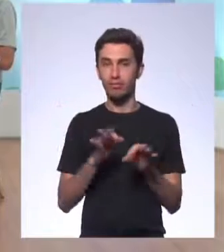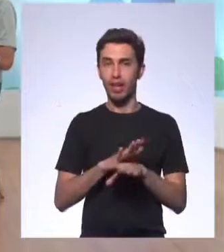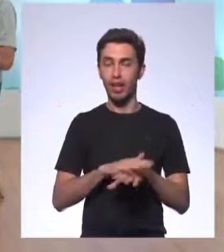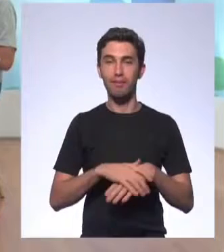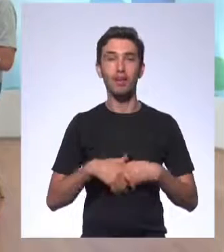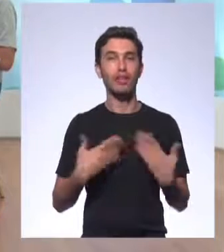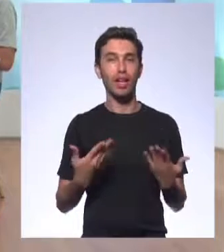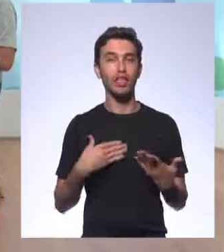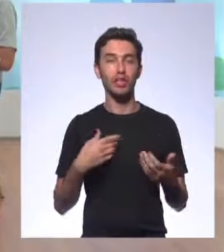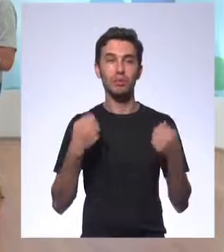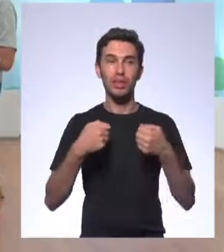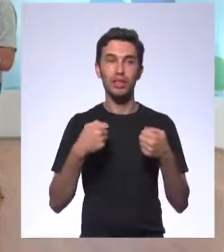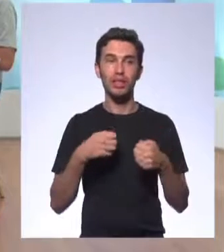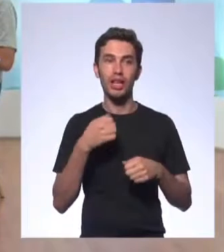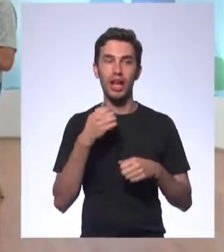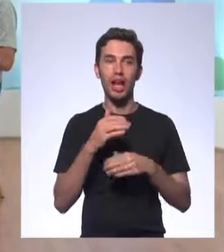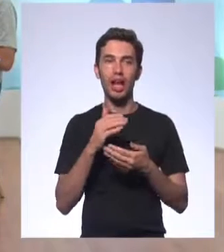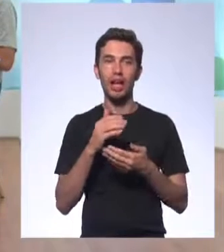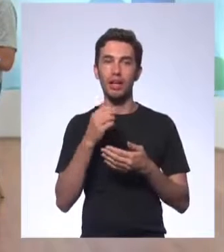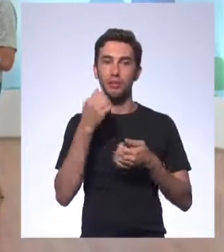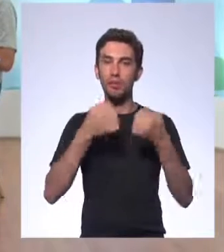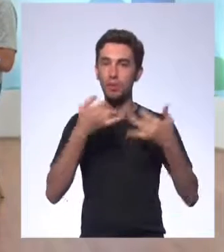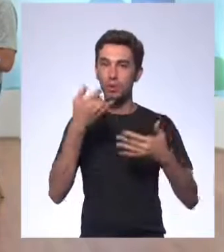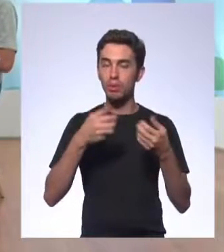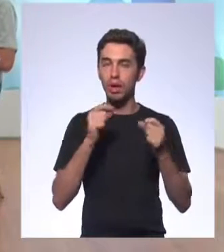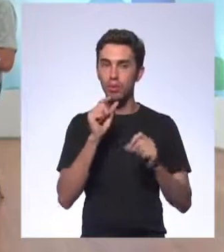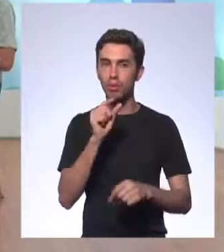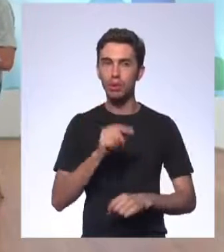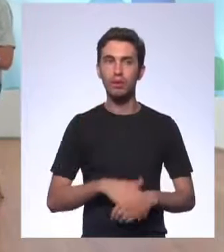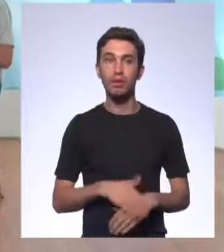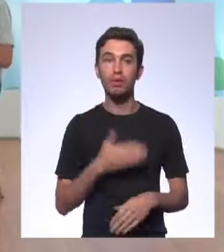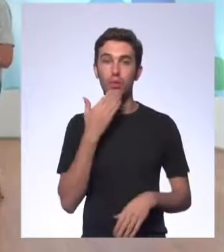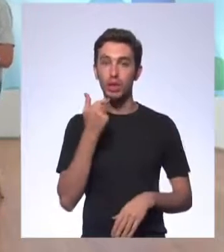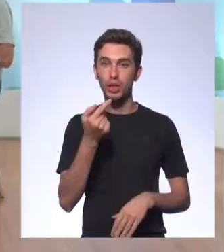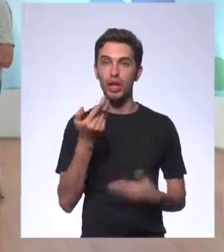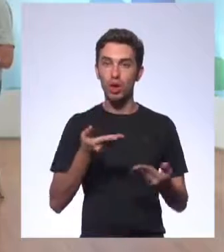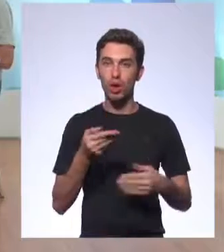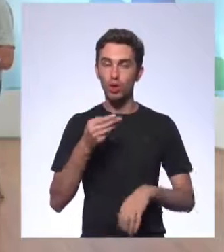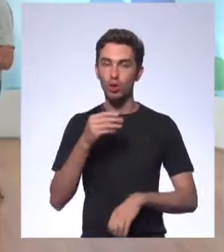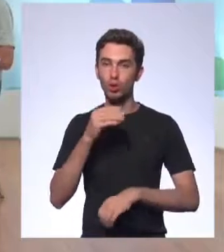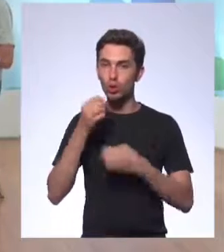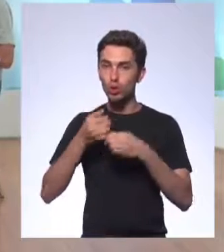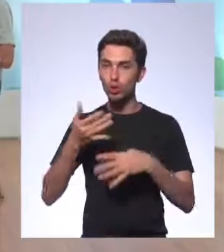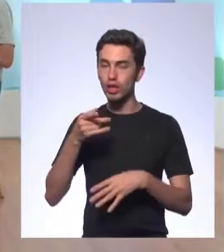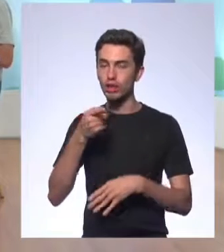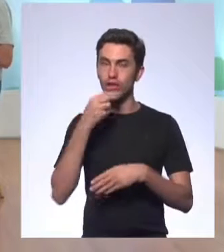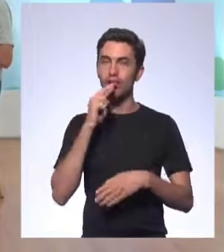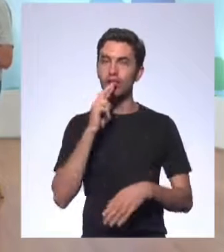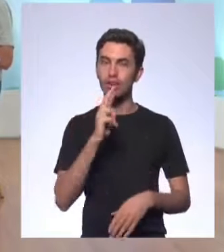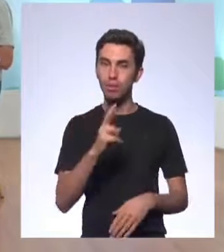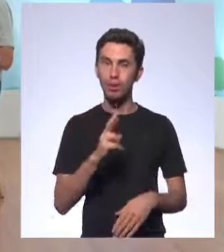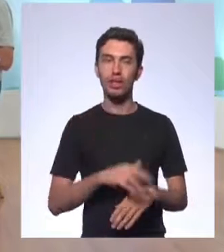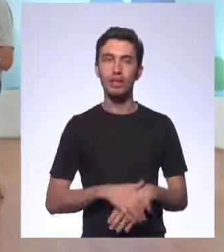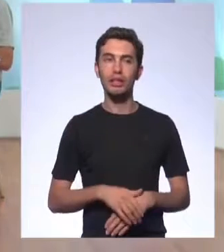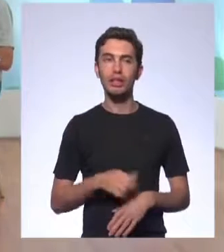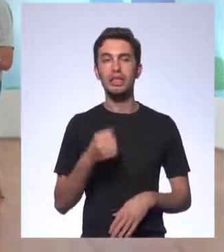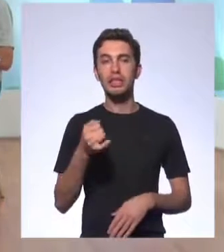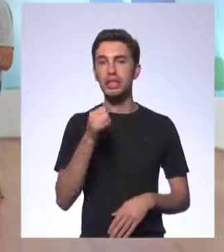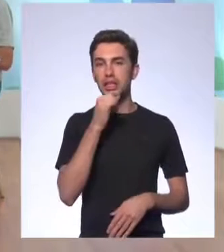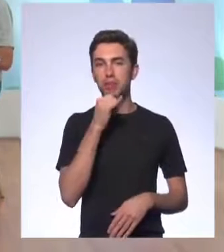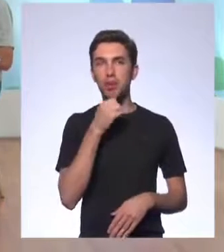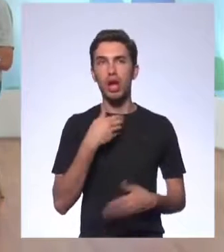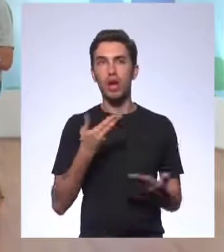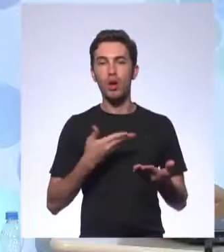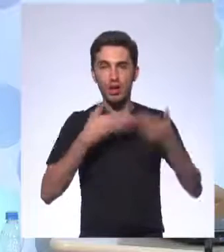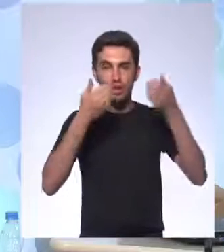considerações. Eu vou pedir para você escrever no chat rapidinho para a gente. Se você acha, então, a partir do que eu